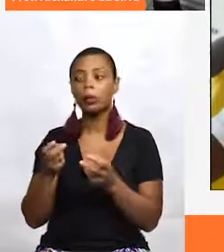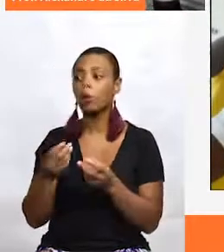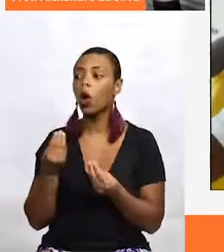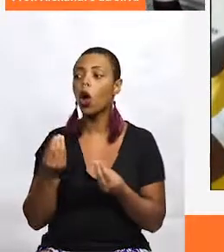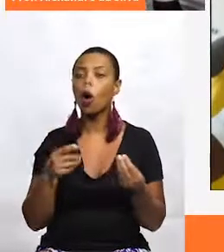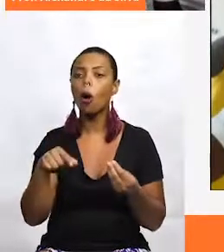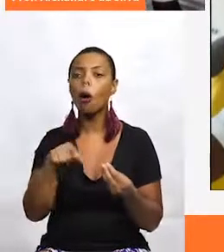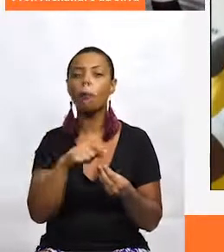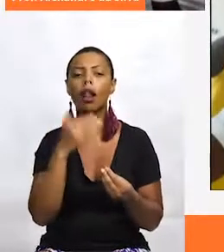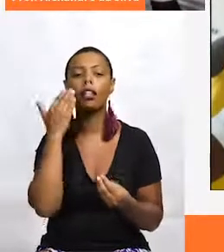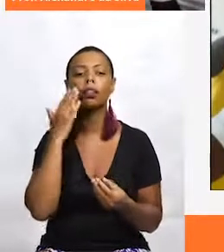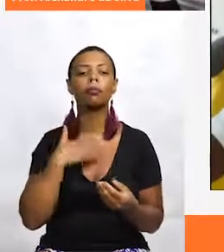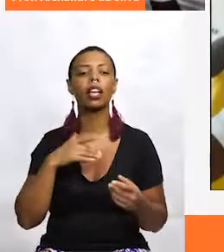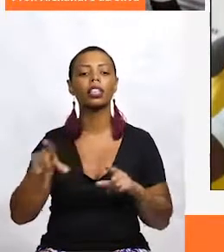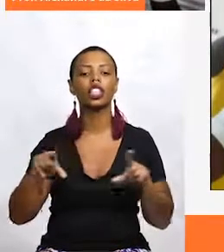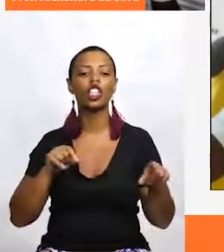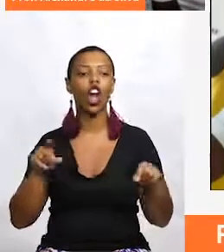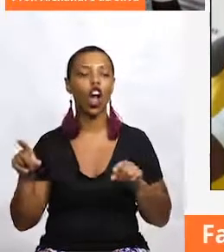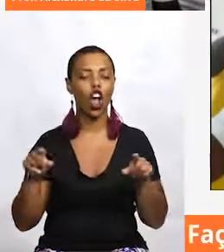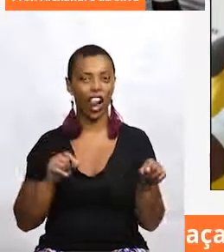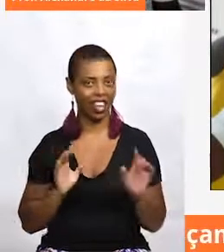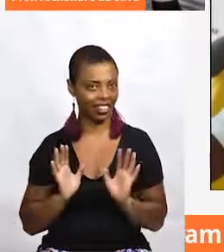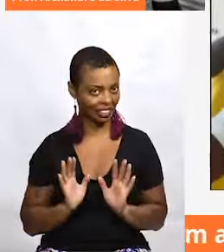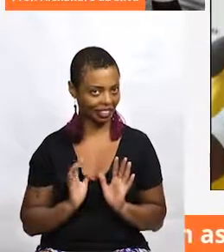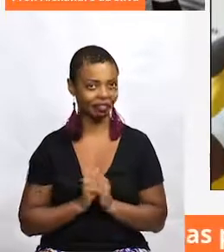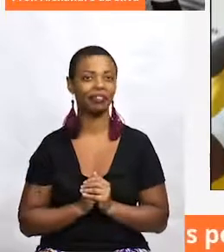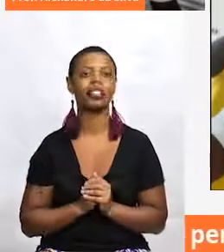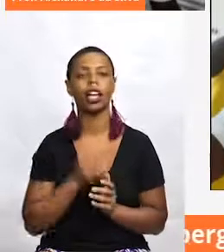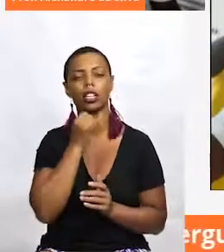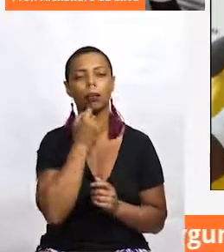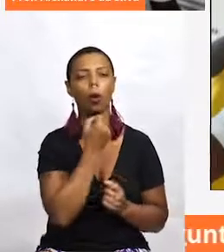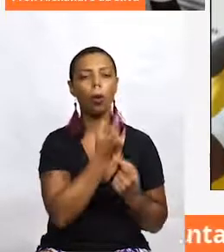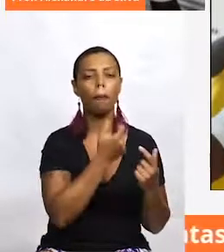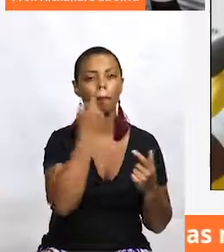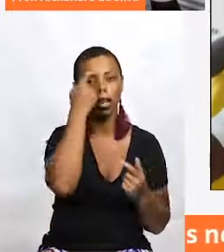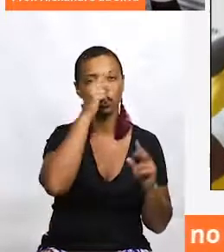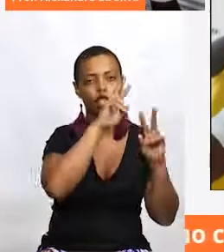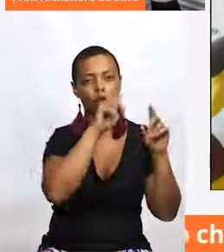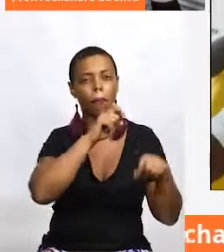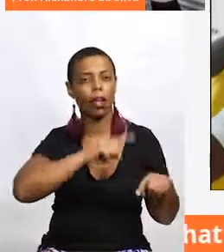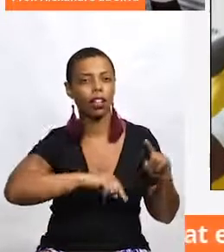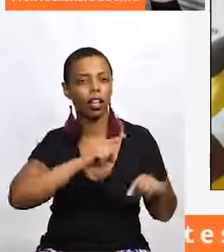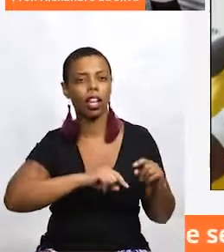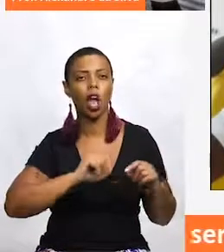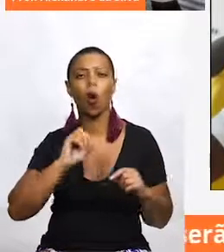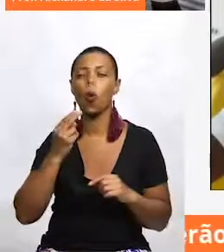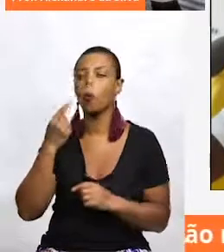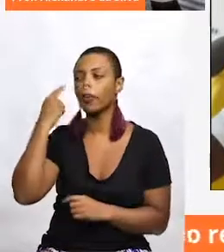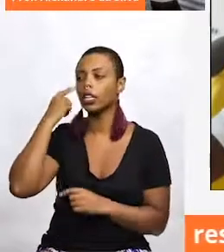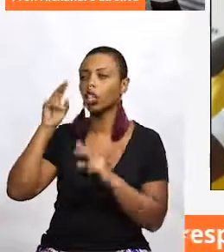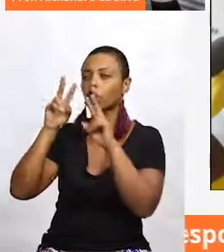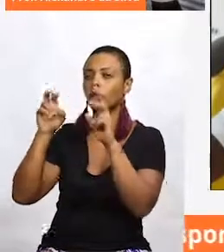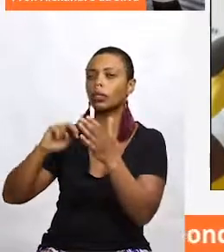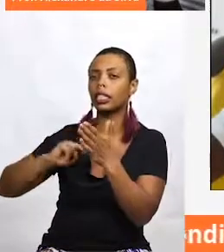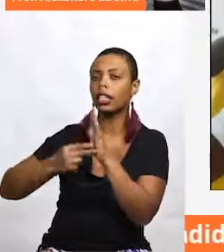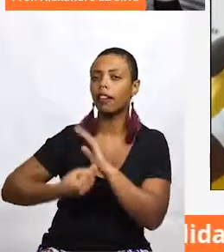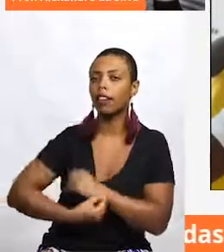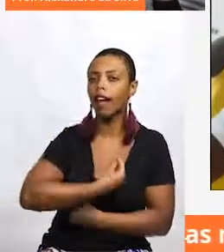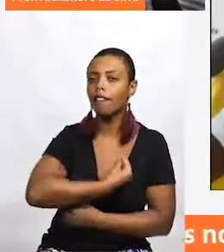Né? Ora pensando no material, ora pensando no significado para a vida, no